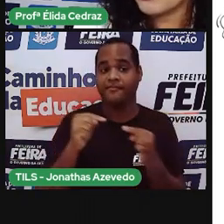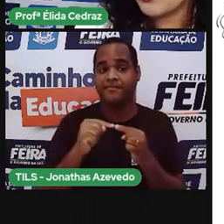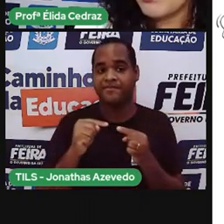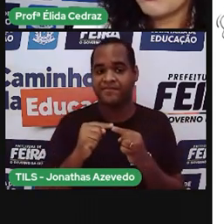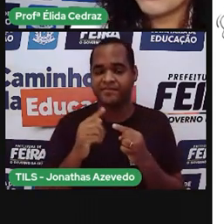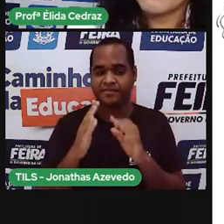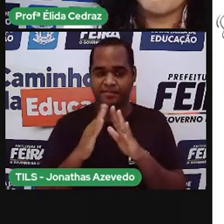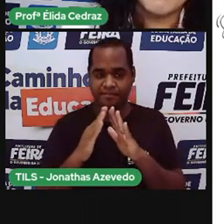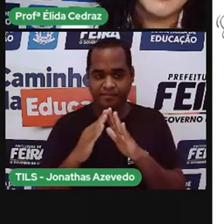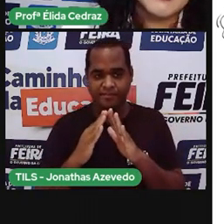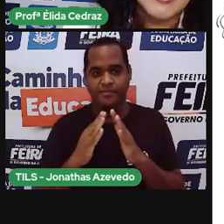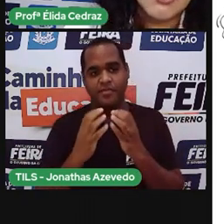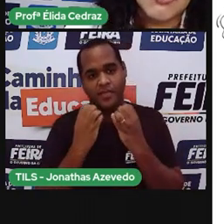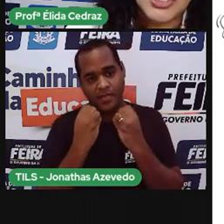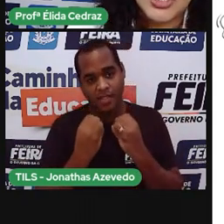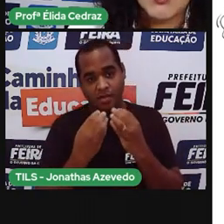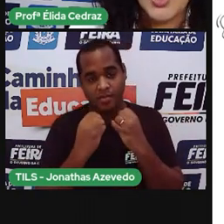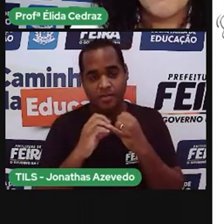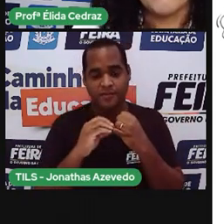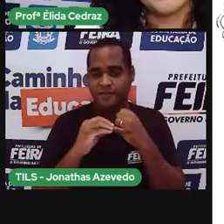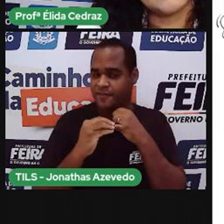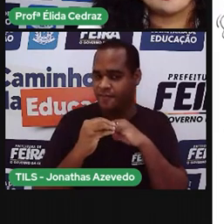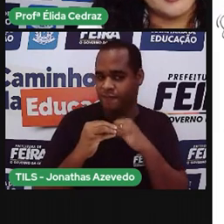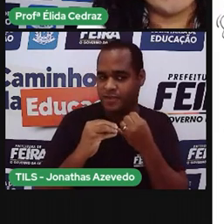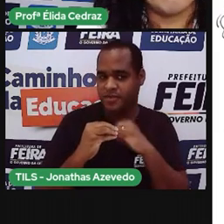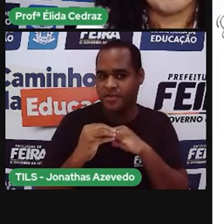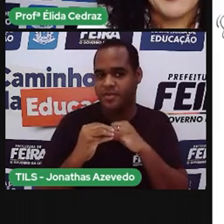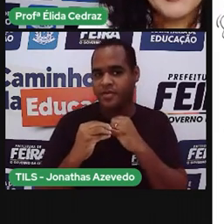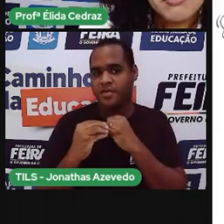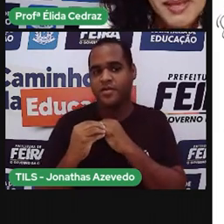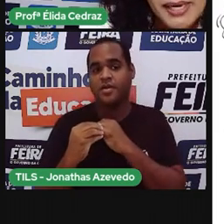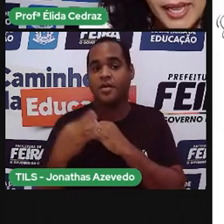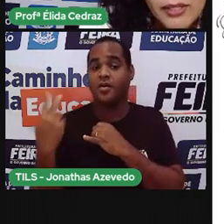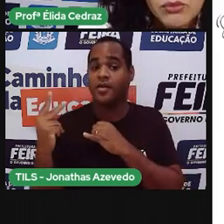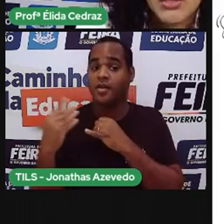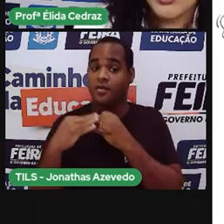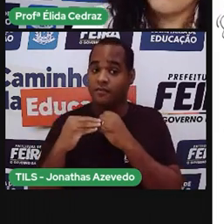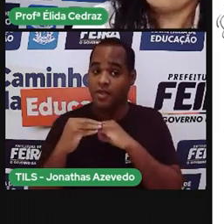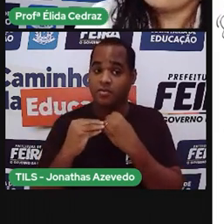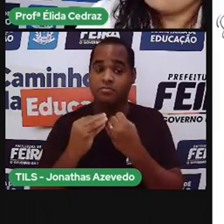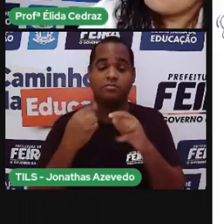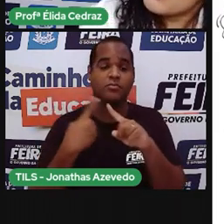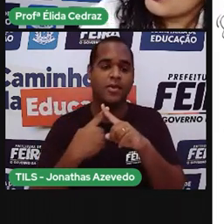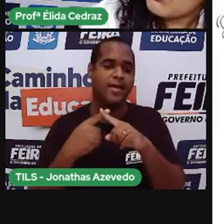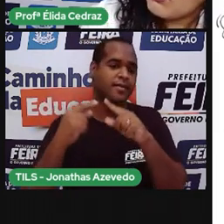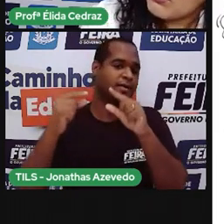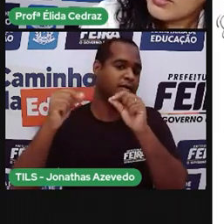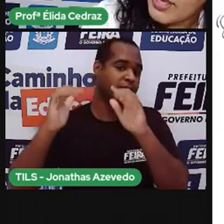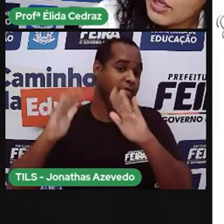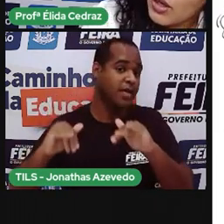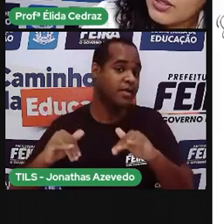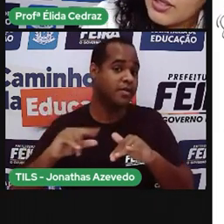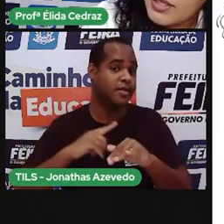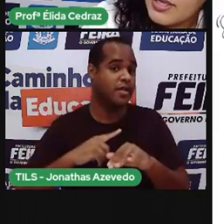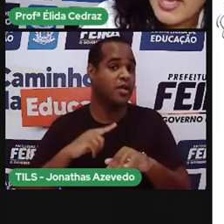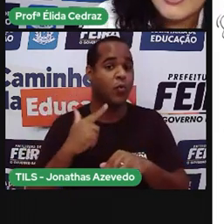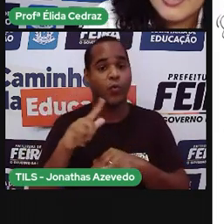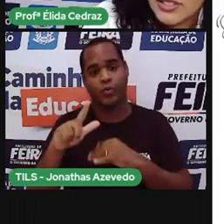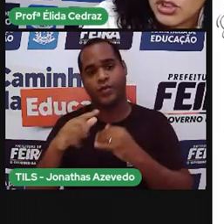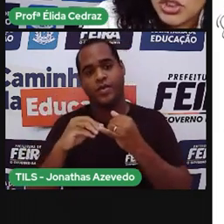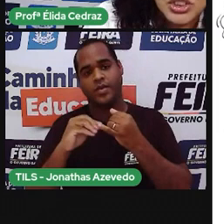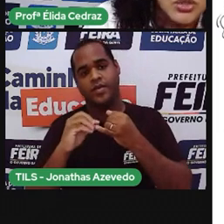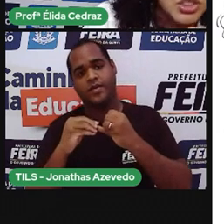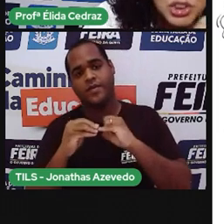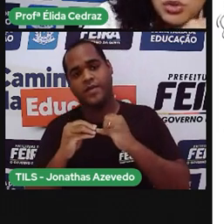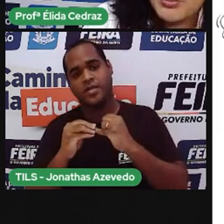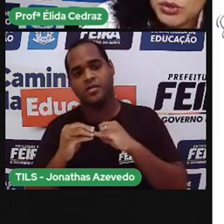nós consumimos mais esse feijão porque ele estava mais barato do que o feijão carioquinha, aquele